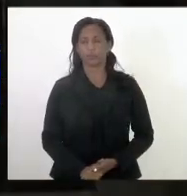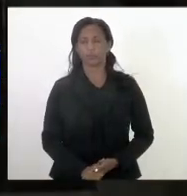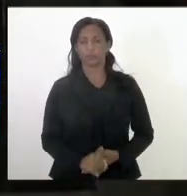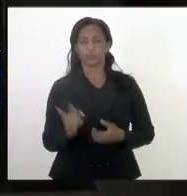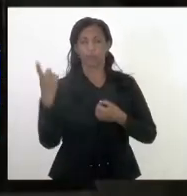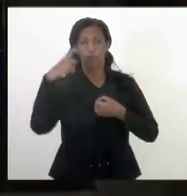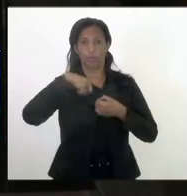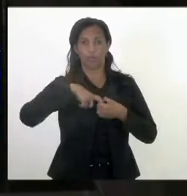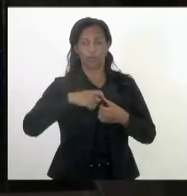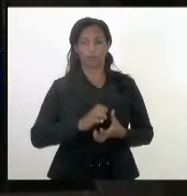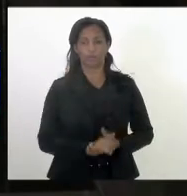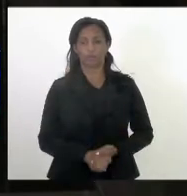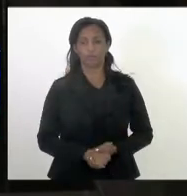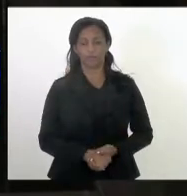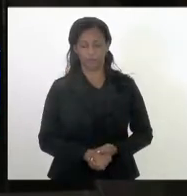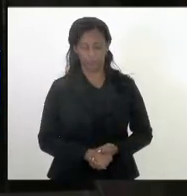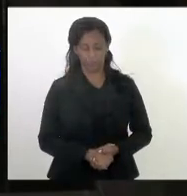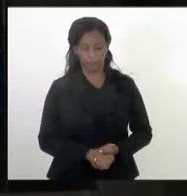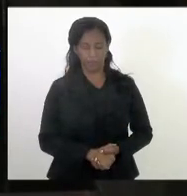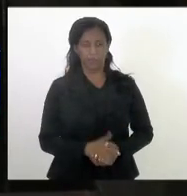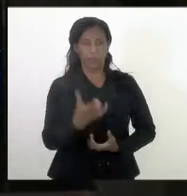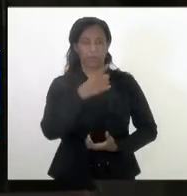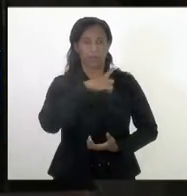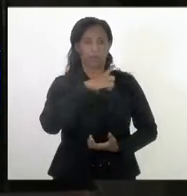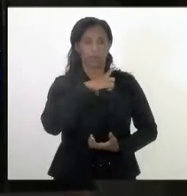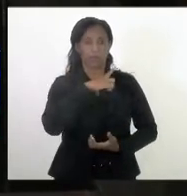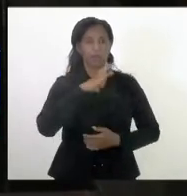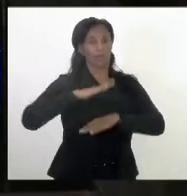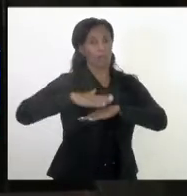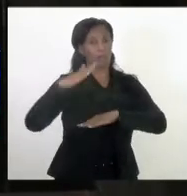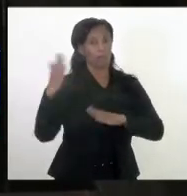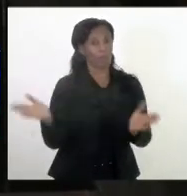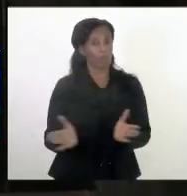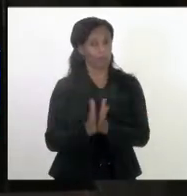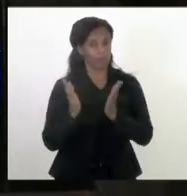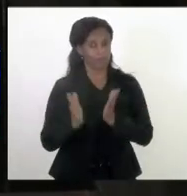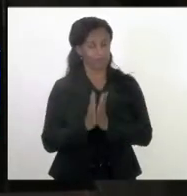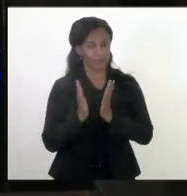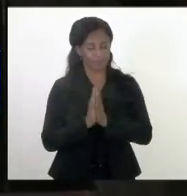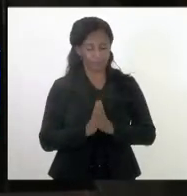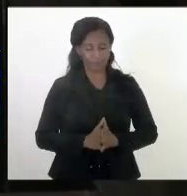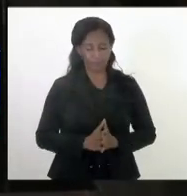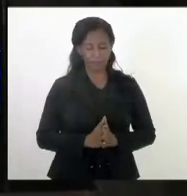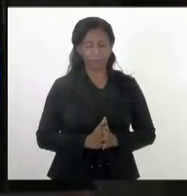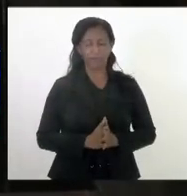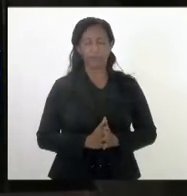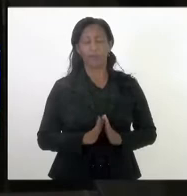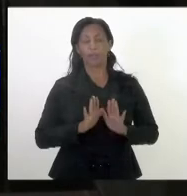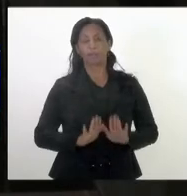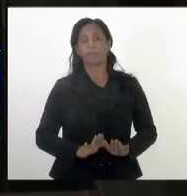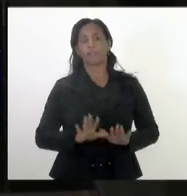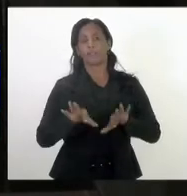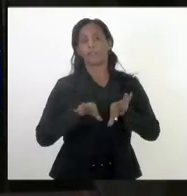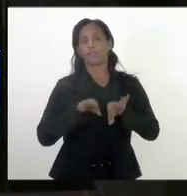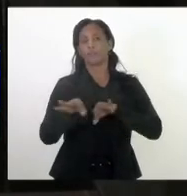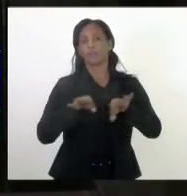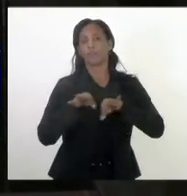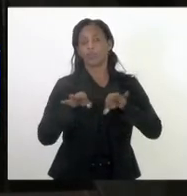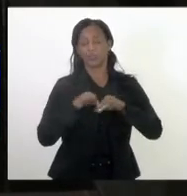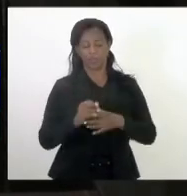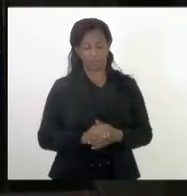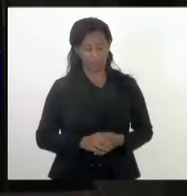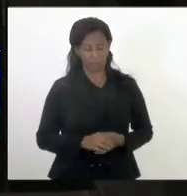Voltando ao raciocínio, no que tange aos mais necessitados. Porém, esse projeto, ao meu ver, ele